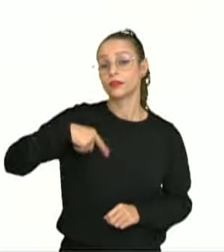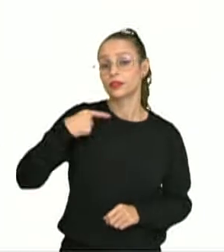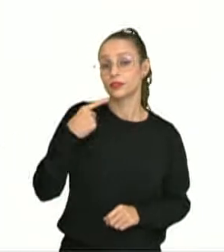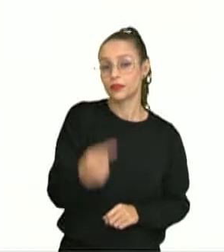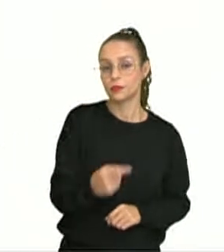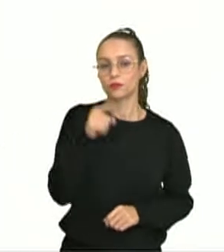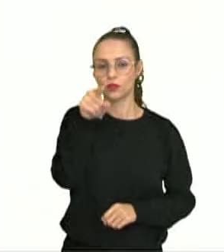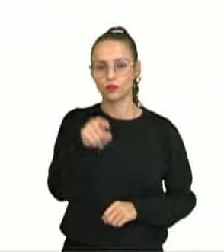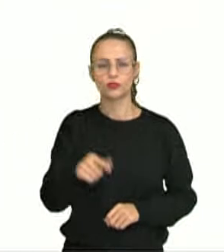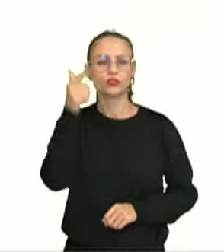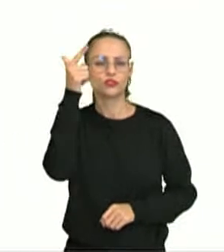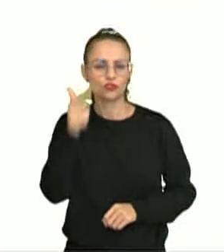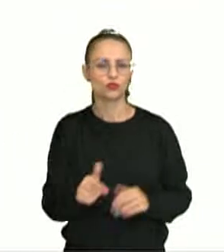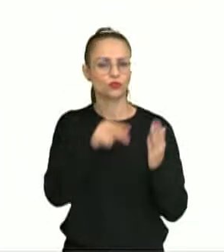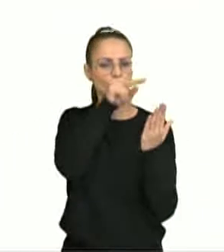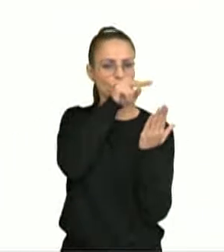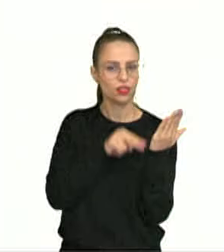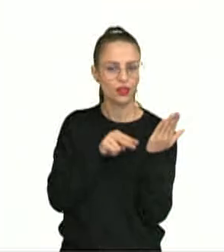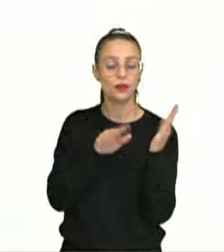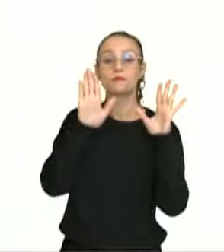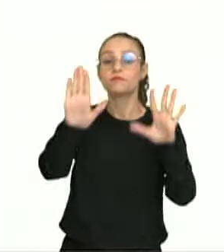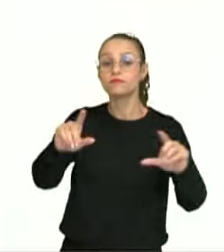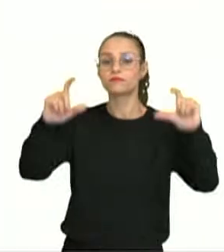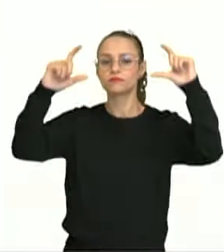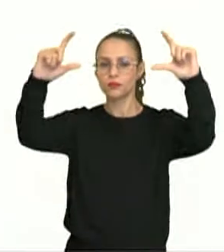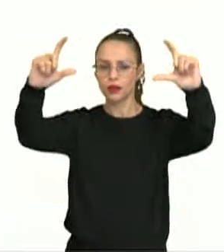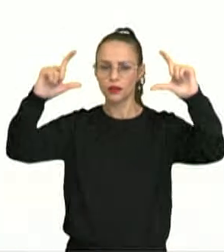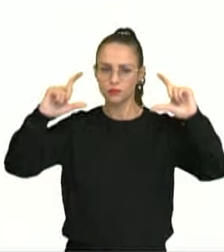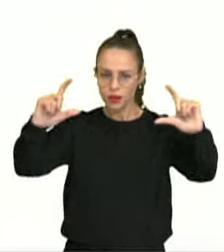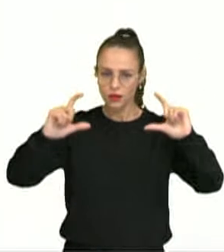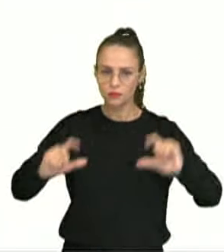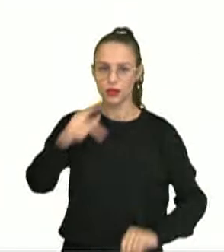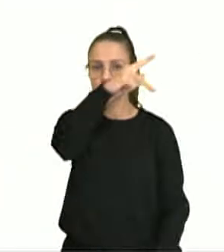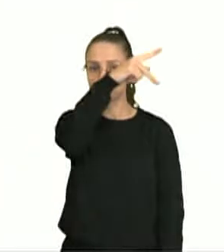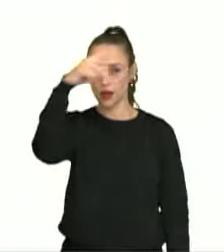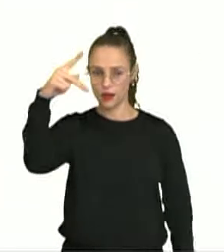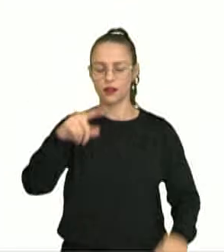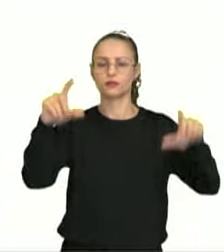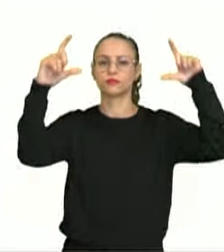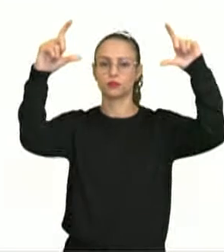Depois, leia o texto por parágrafos,